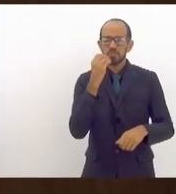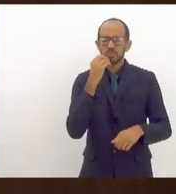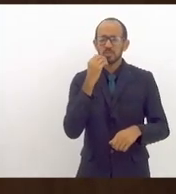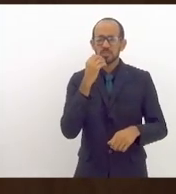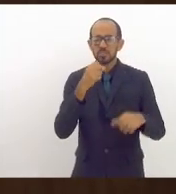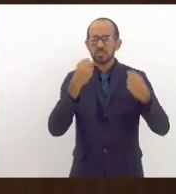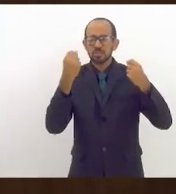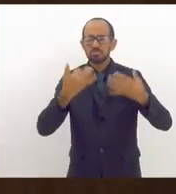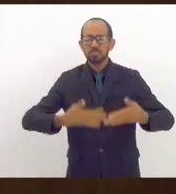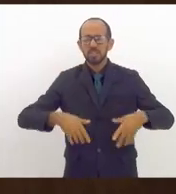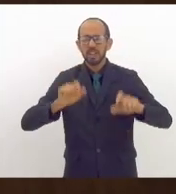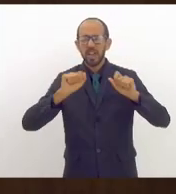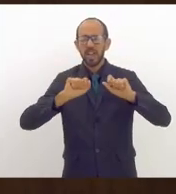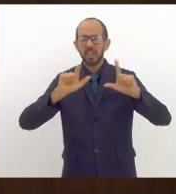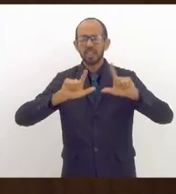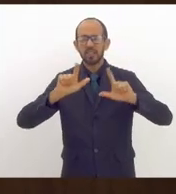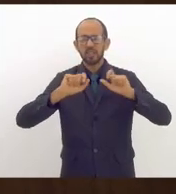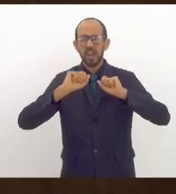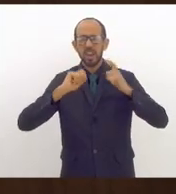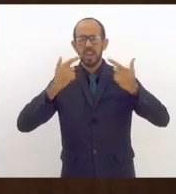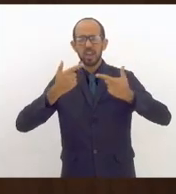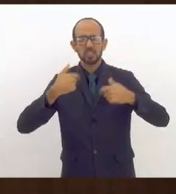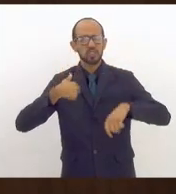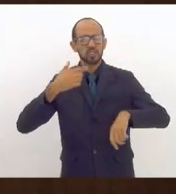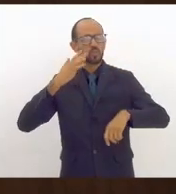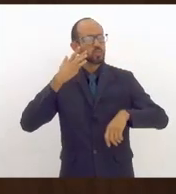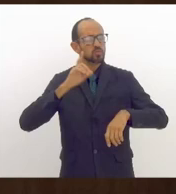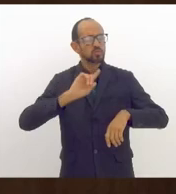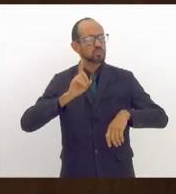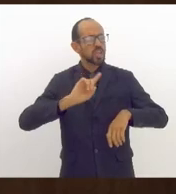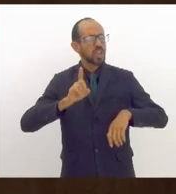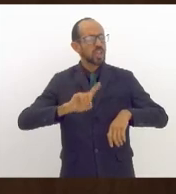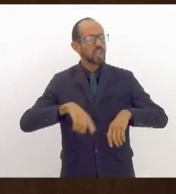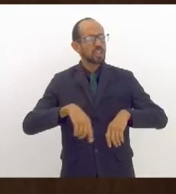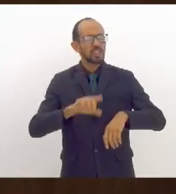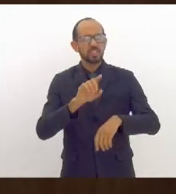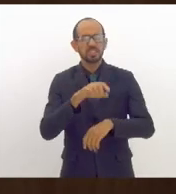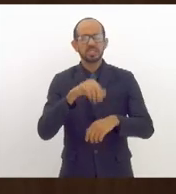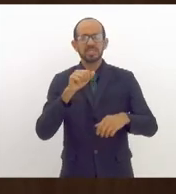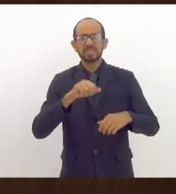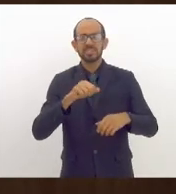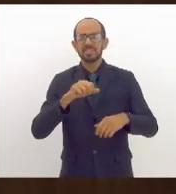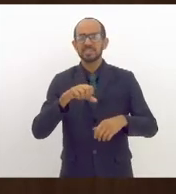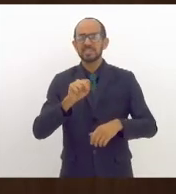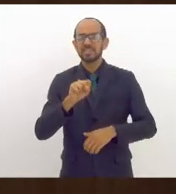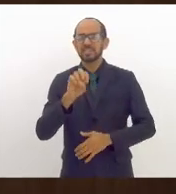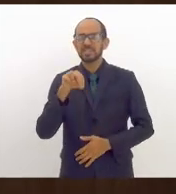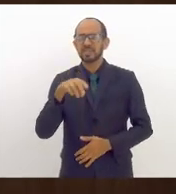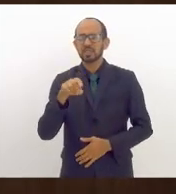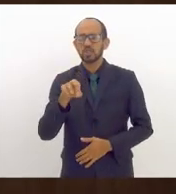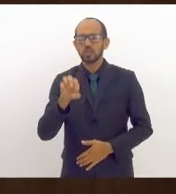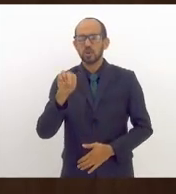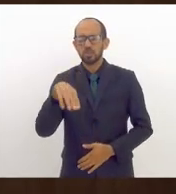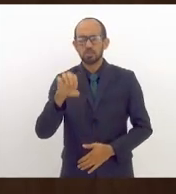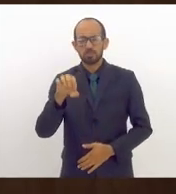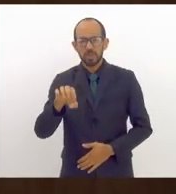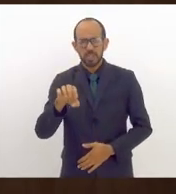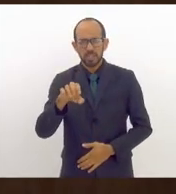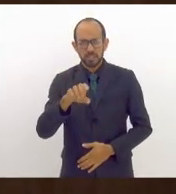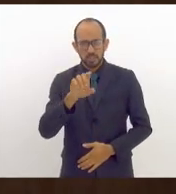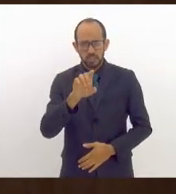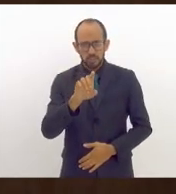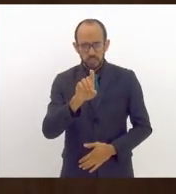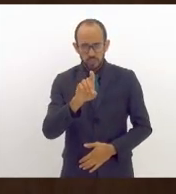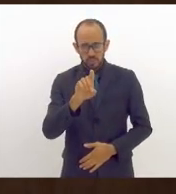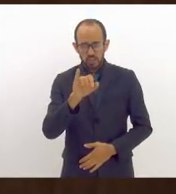Síndrome de Diógenes eu não sei o que explicar eu só sei falar o tema quero contribuir para o entendimento do nosso